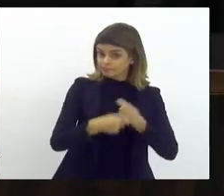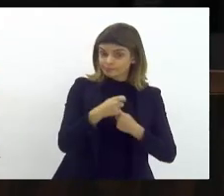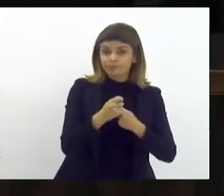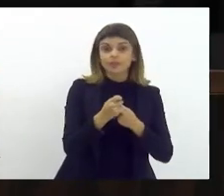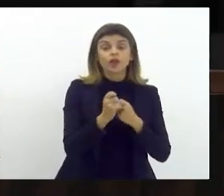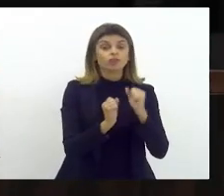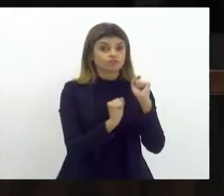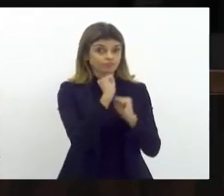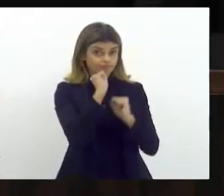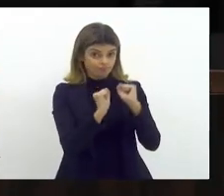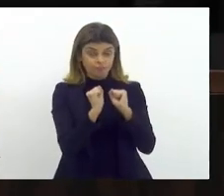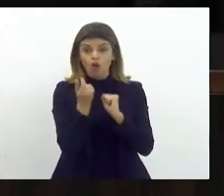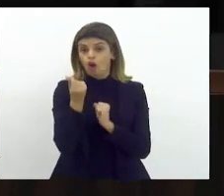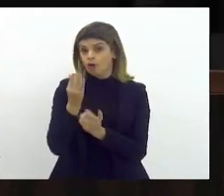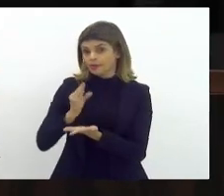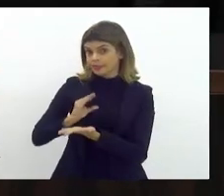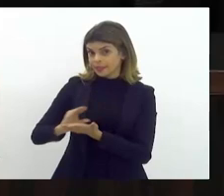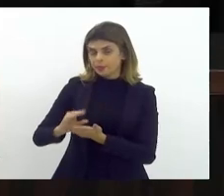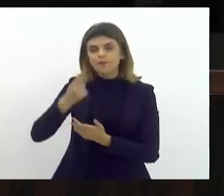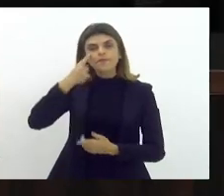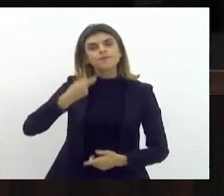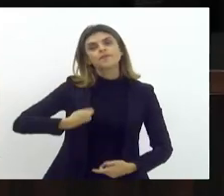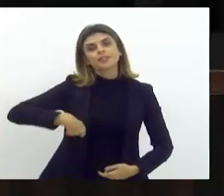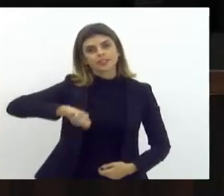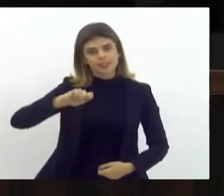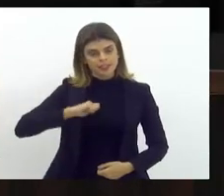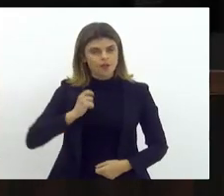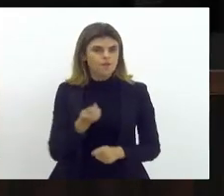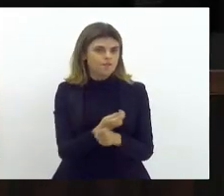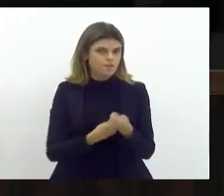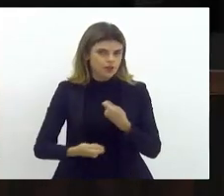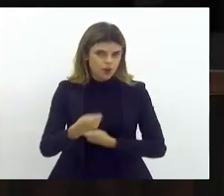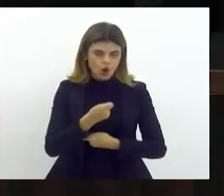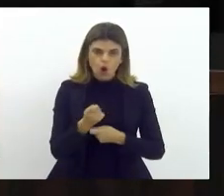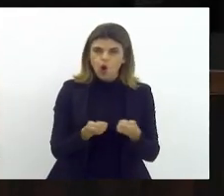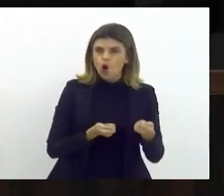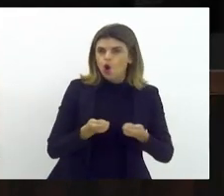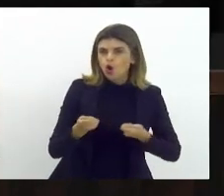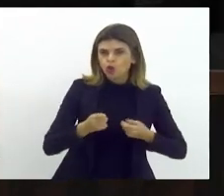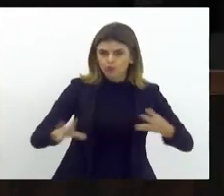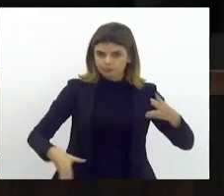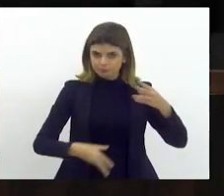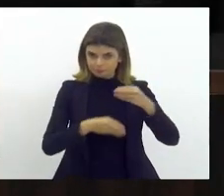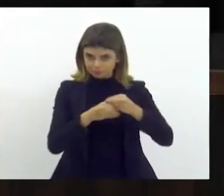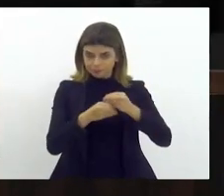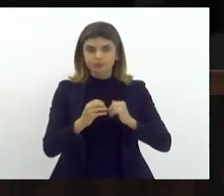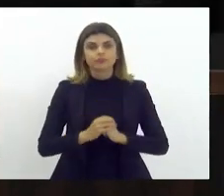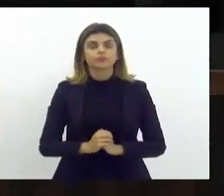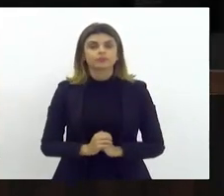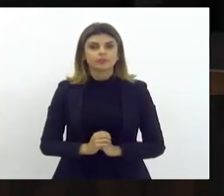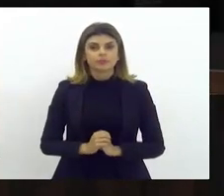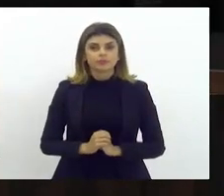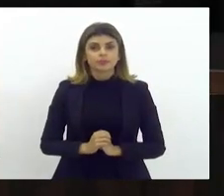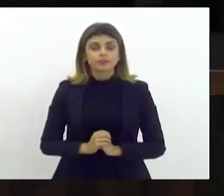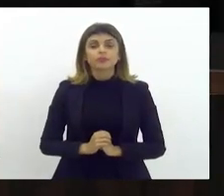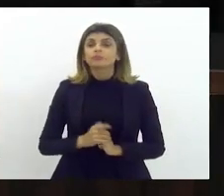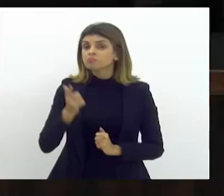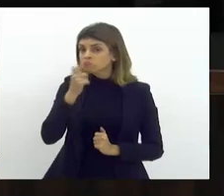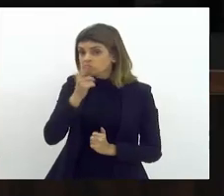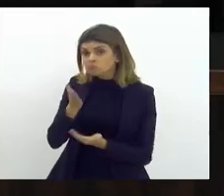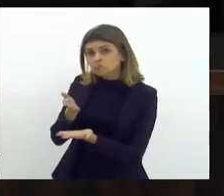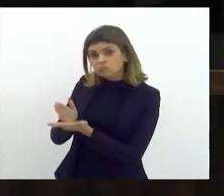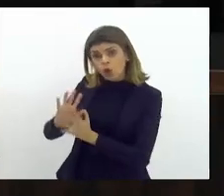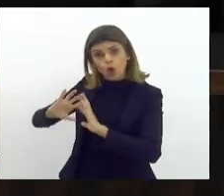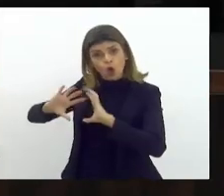e de orçamento Finanças fiscalização financeira e controle as emendas de plenário para emitir parecer